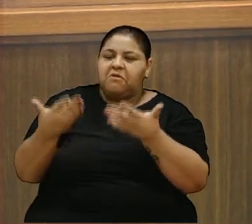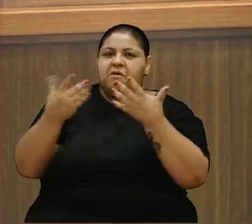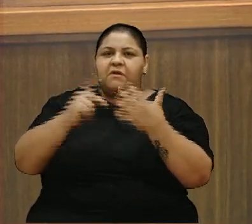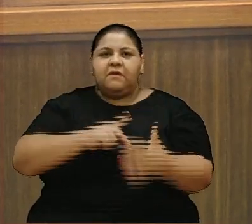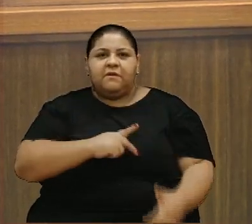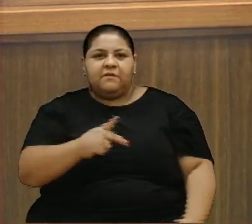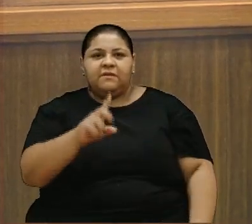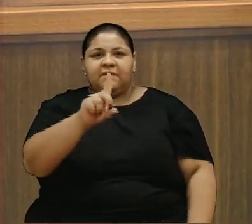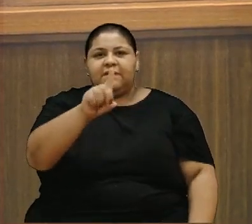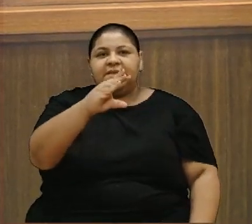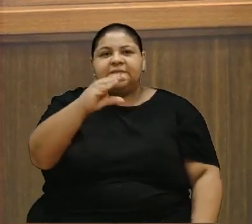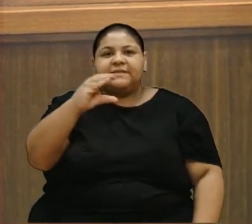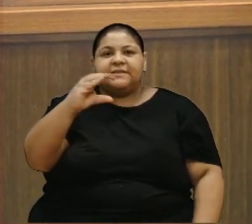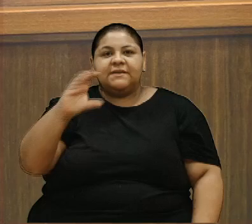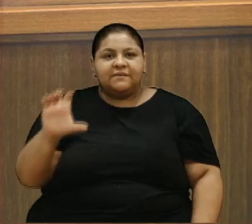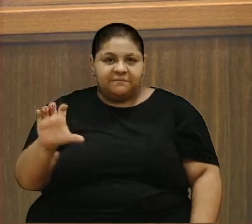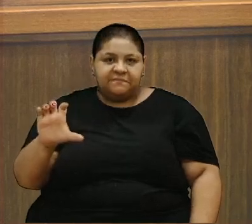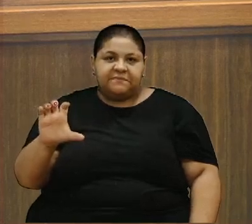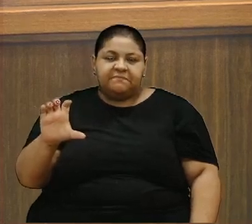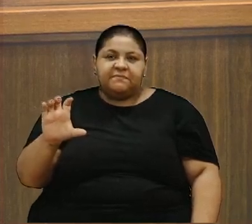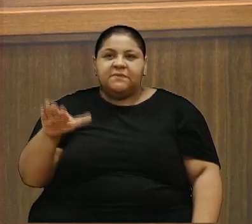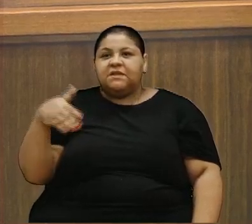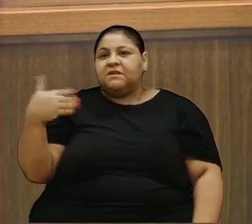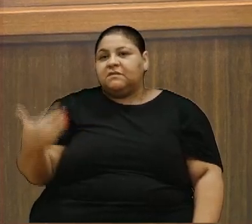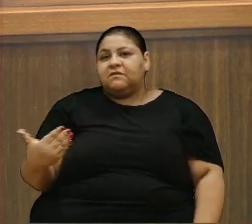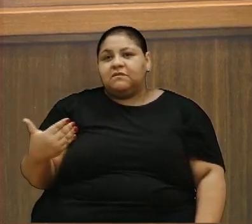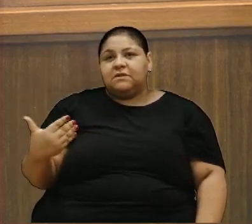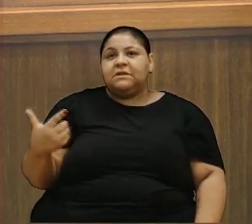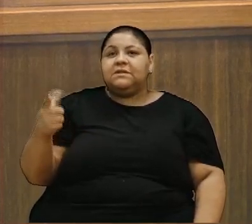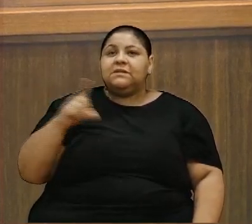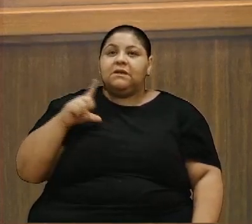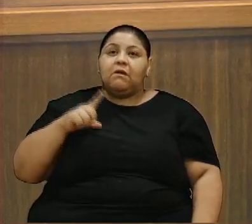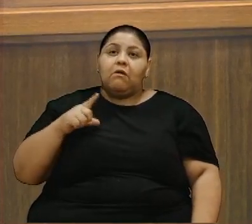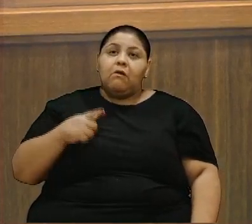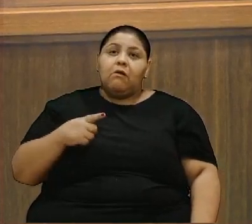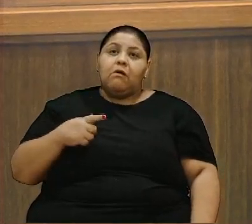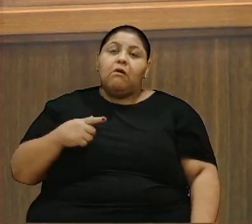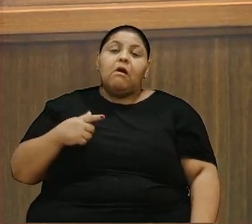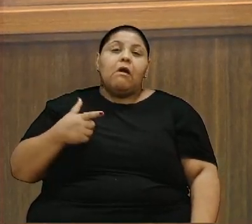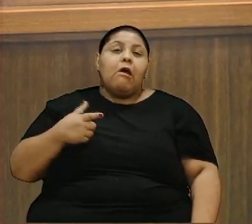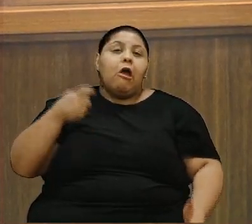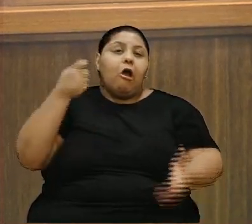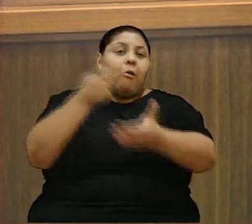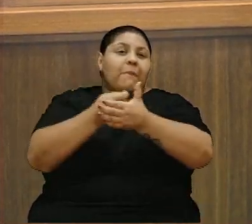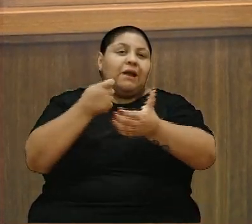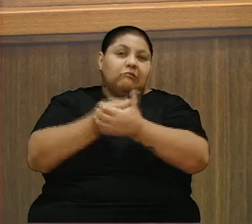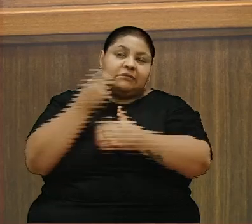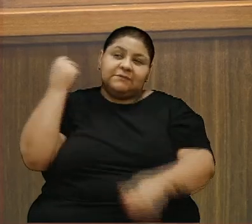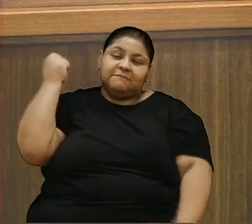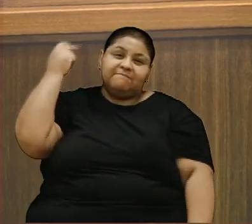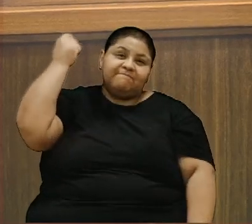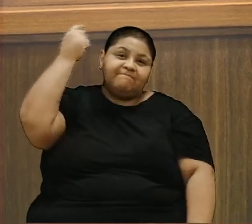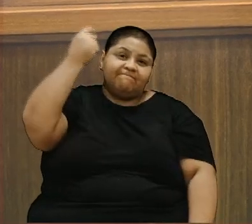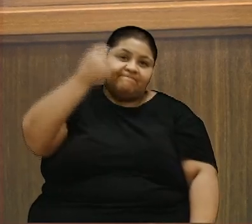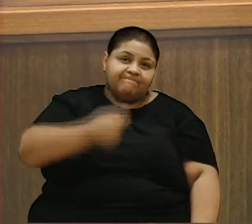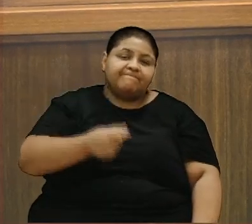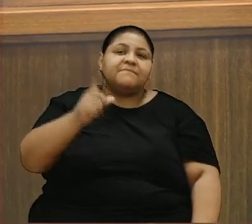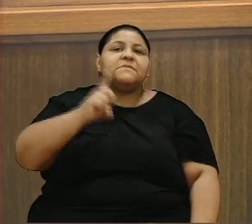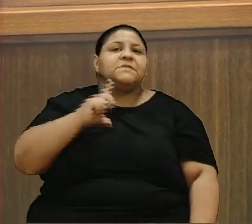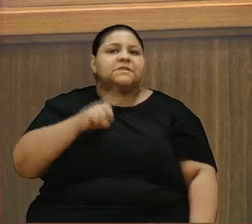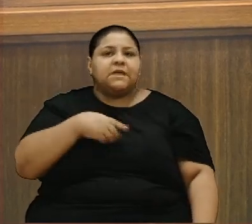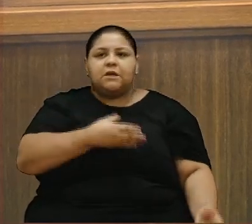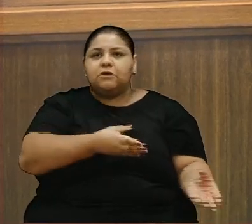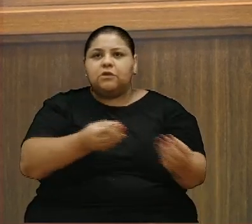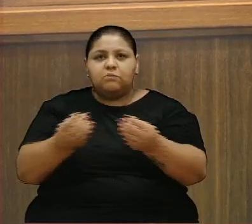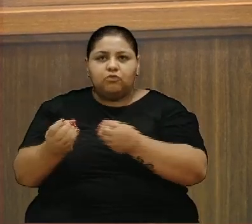do DCE também. Então, isto é um caldo que chegou a este momento. E essa frente, sim, tem muita coisa